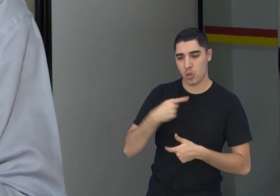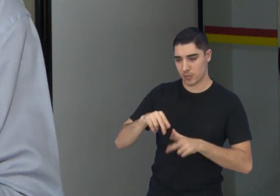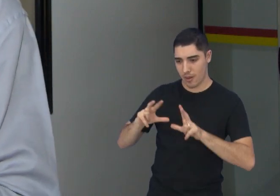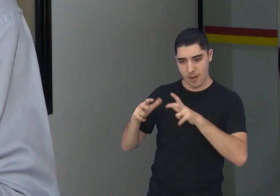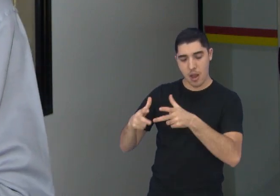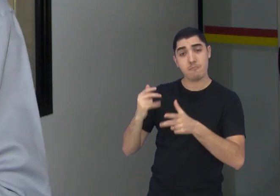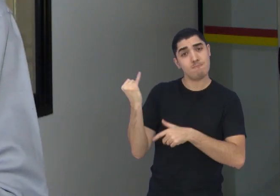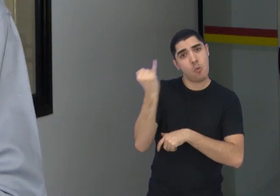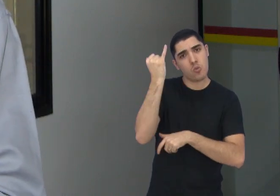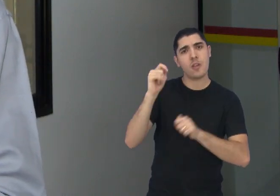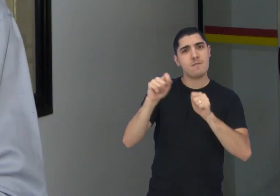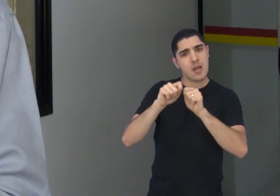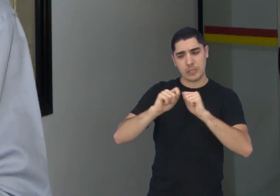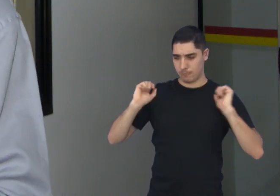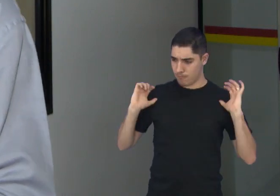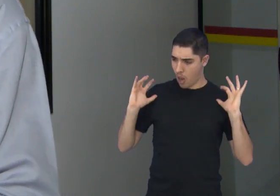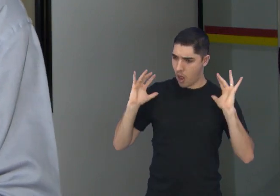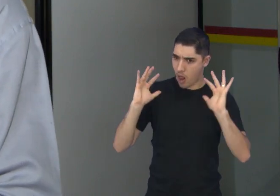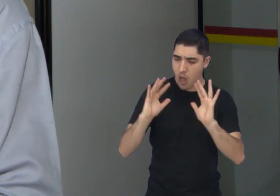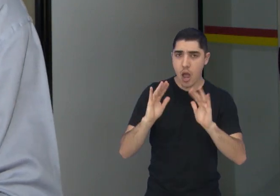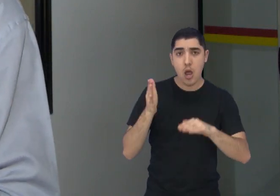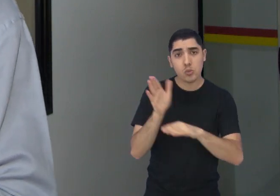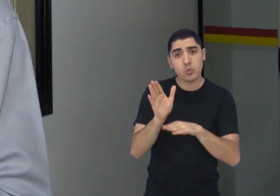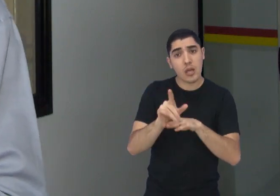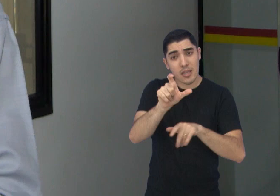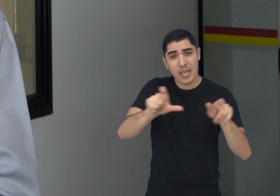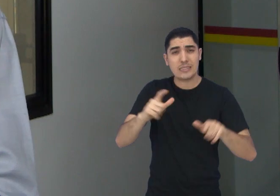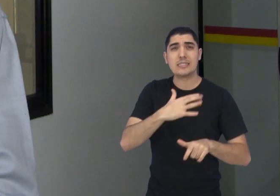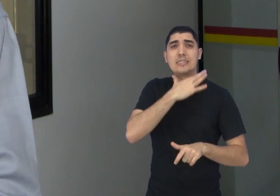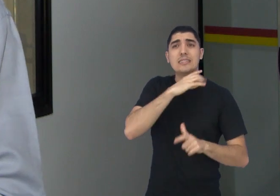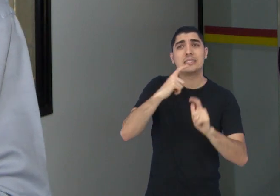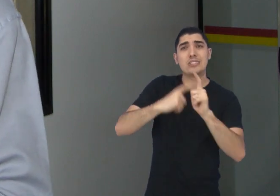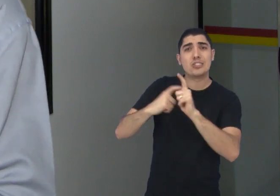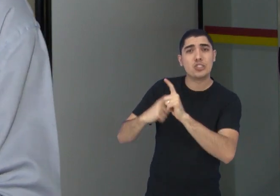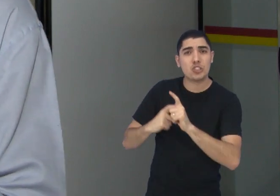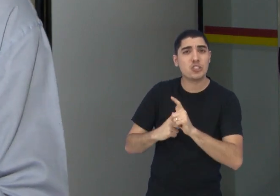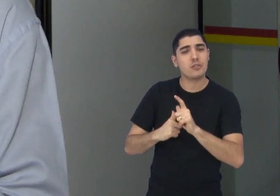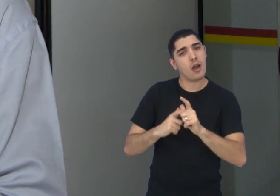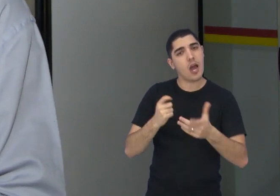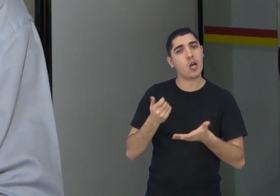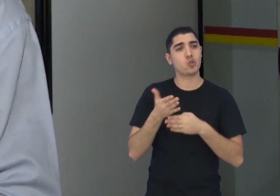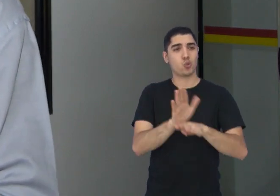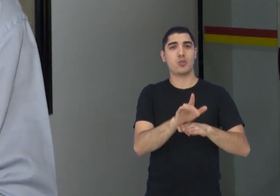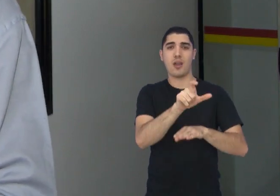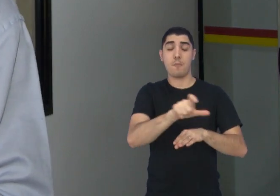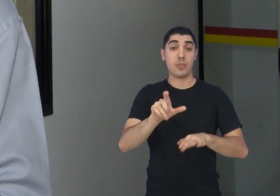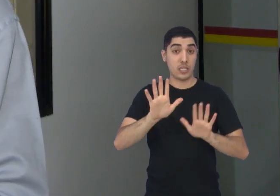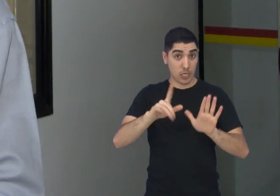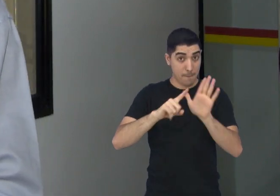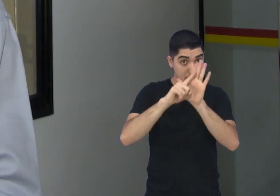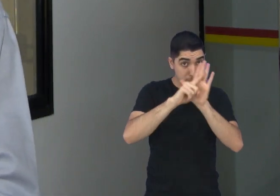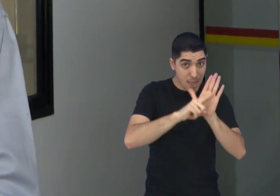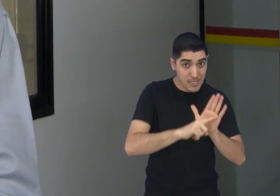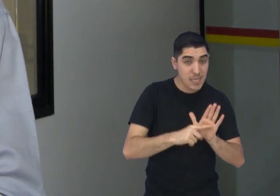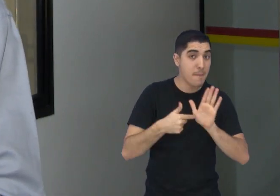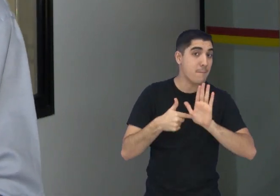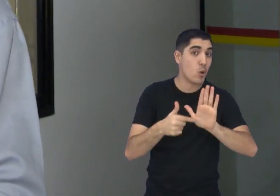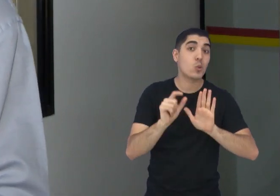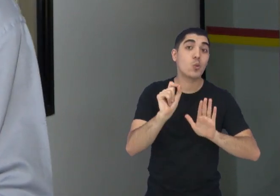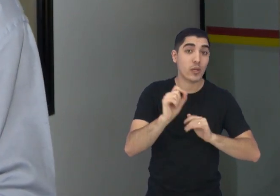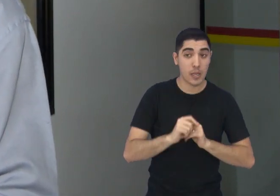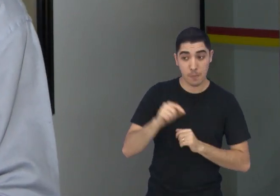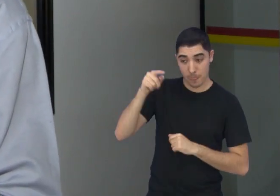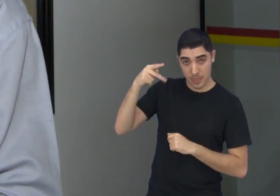né? De solucionar dívidas. A gente sabe que o brasileiro, pesquisas já revelaram que o brasileiro